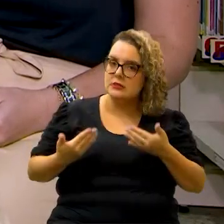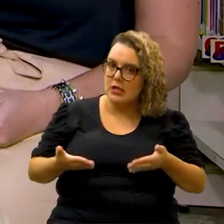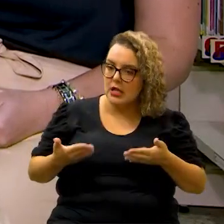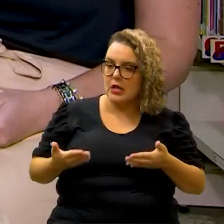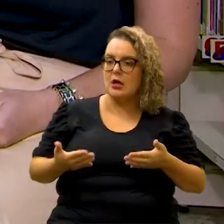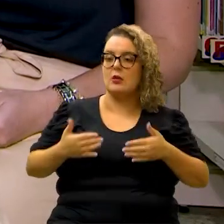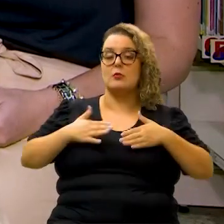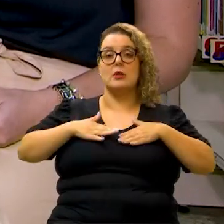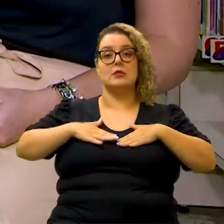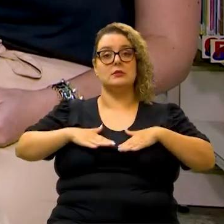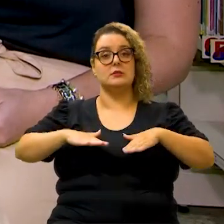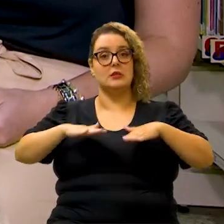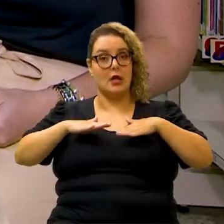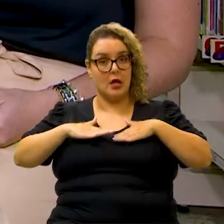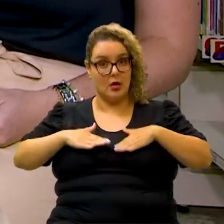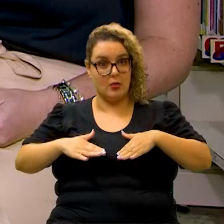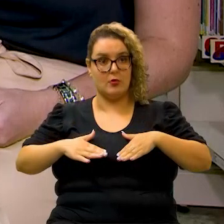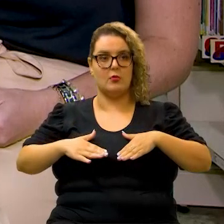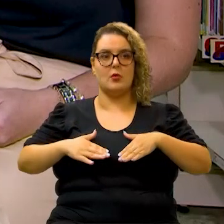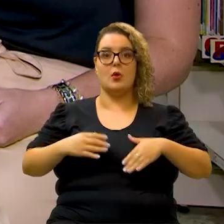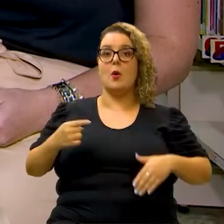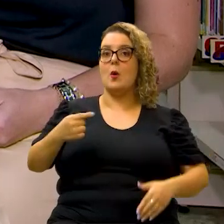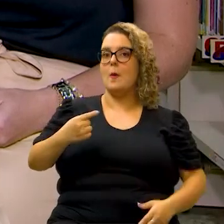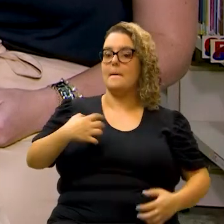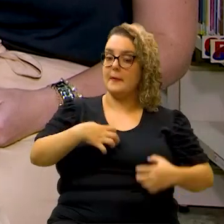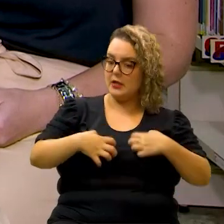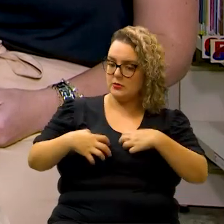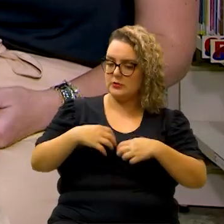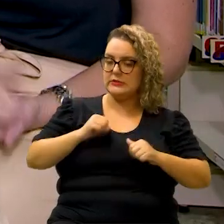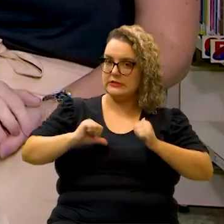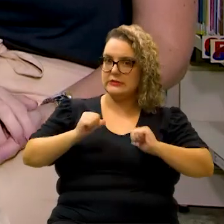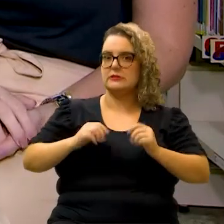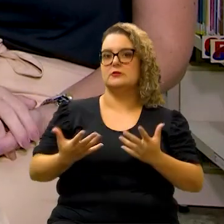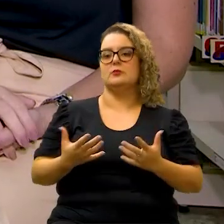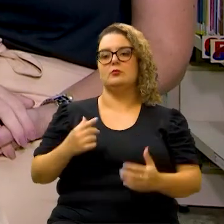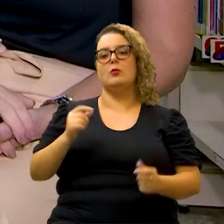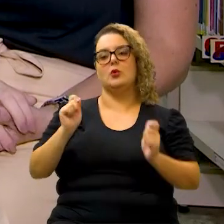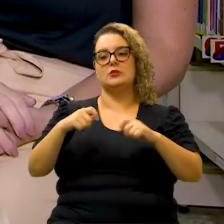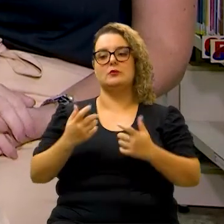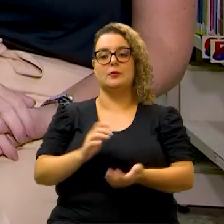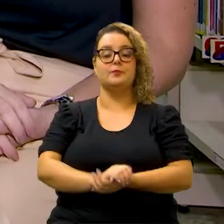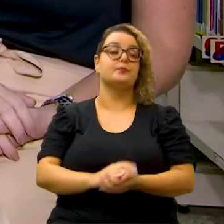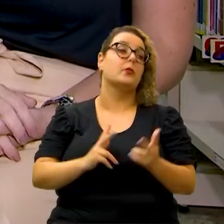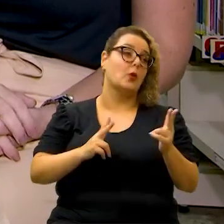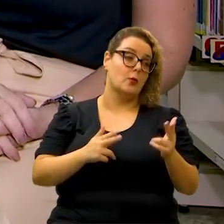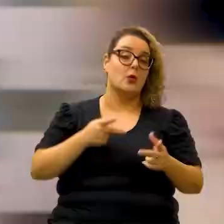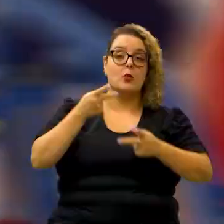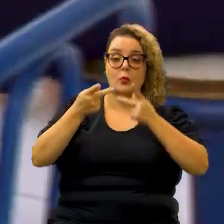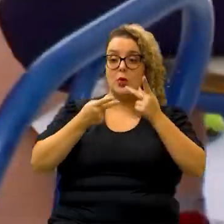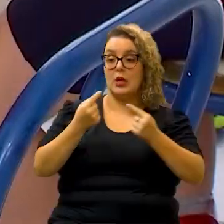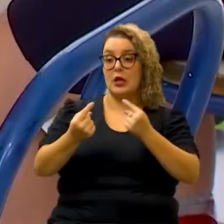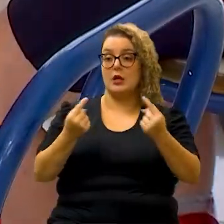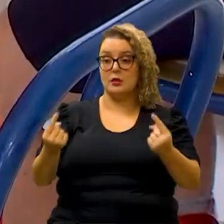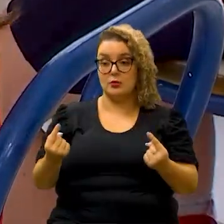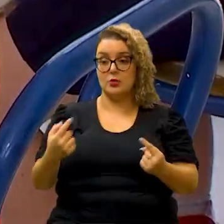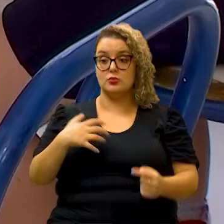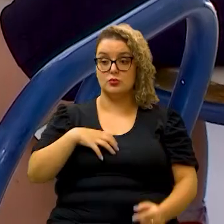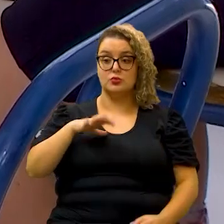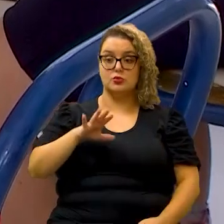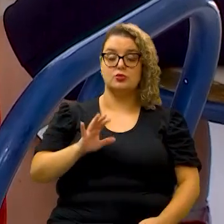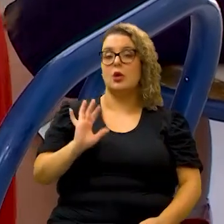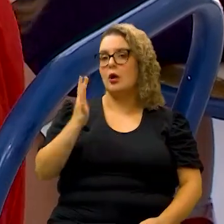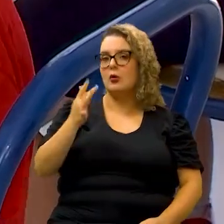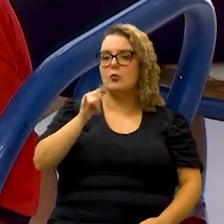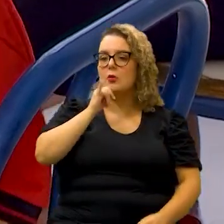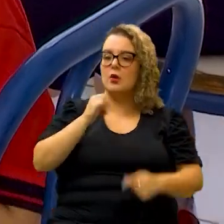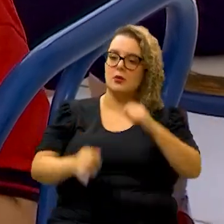processo mais leve, mais calmo, né, que gere o menos de angústia possível. Bom, como a gente estava falando, cada